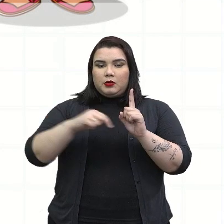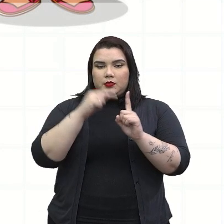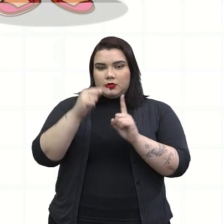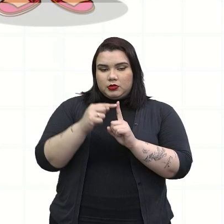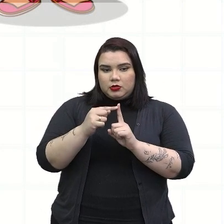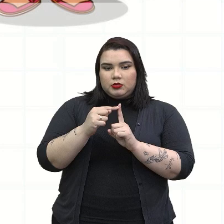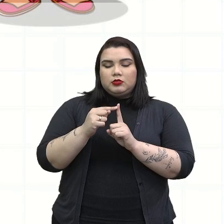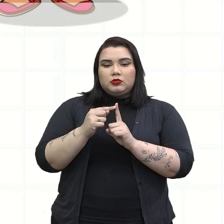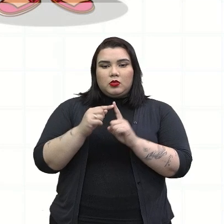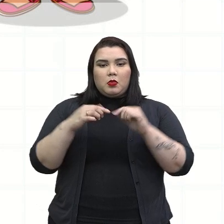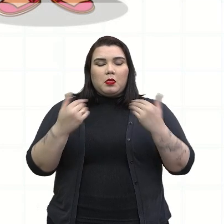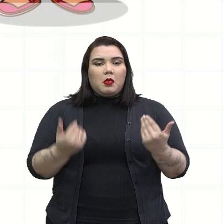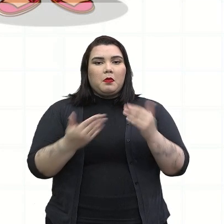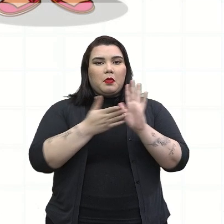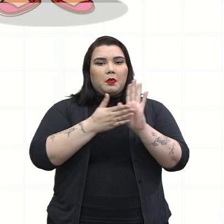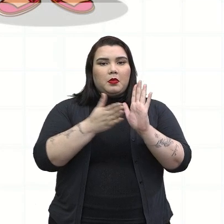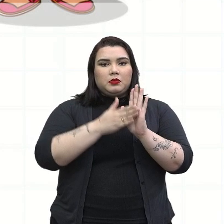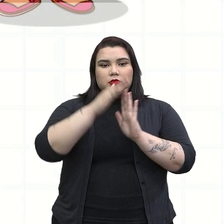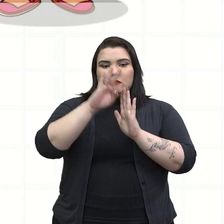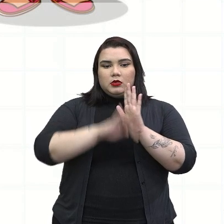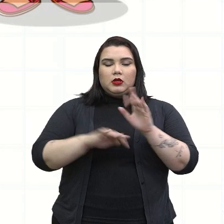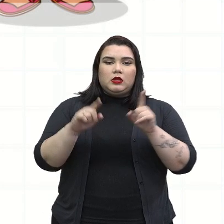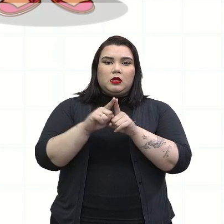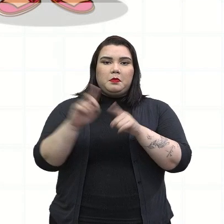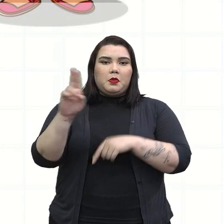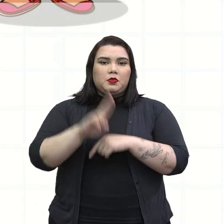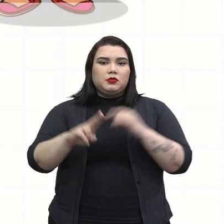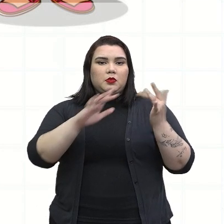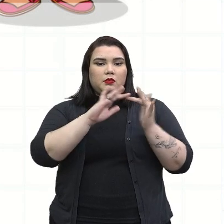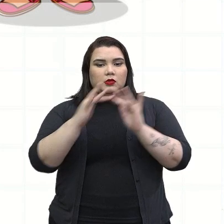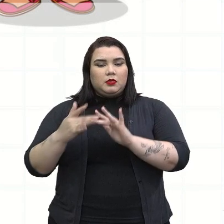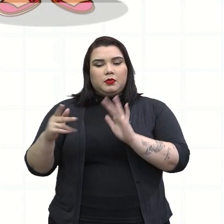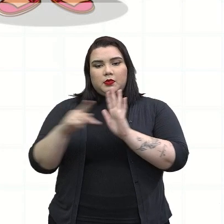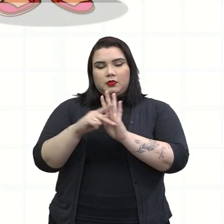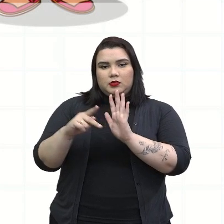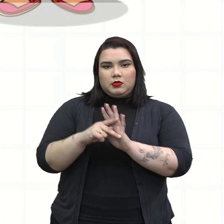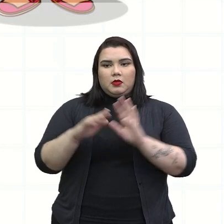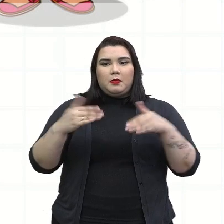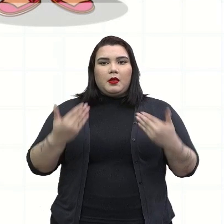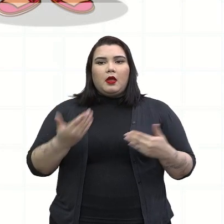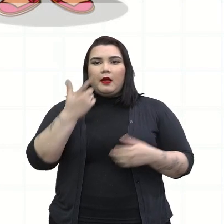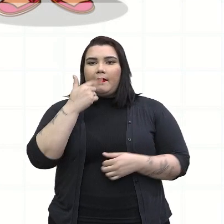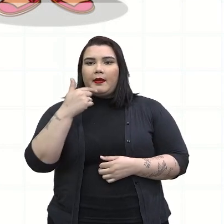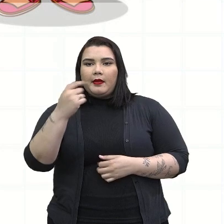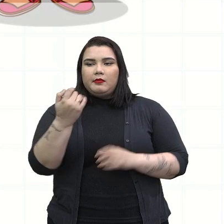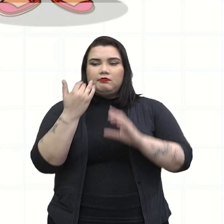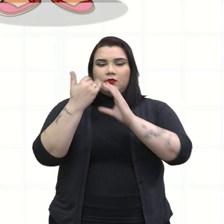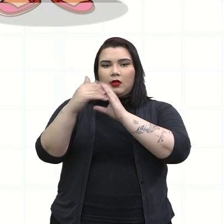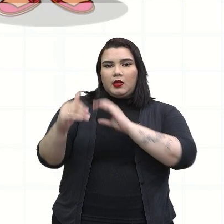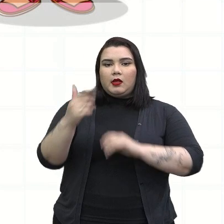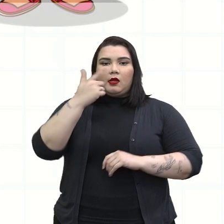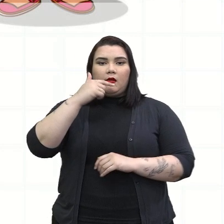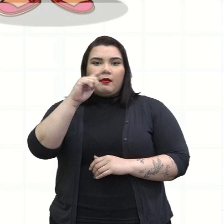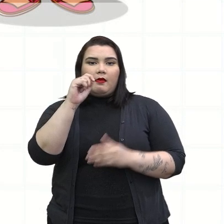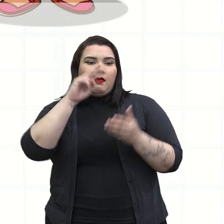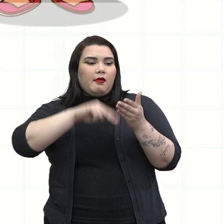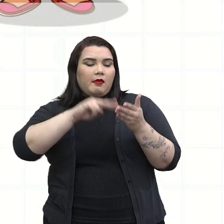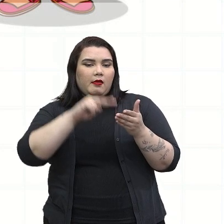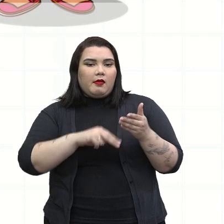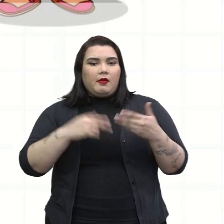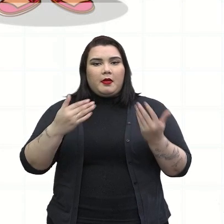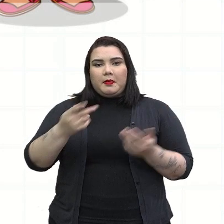qual é o propósito do texto e o contexto de uso, para quem ele vai ser enviado, quem vai ler, qual a idade